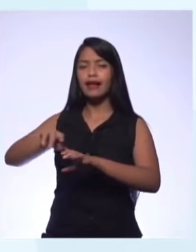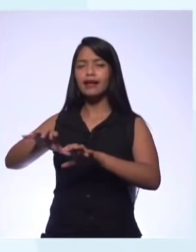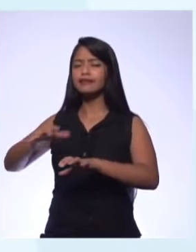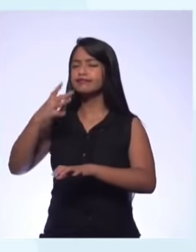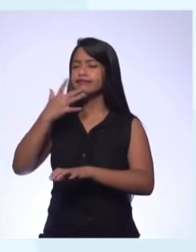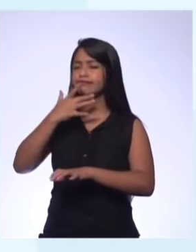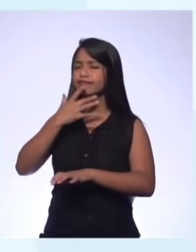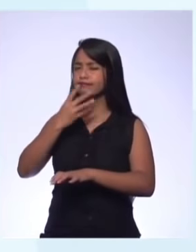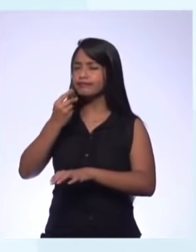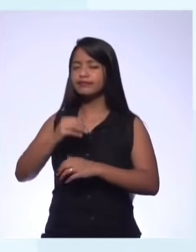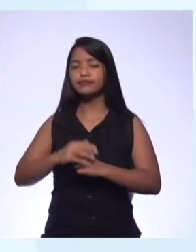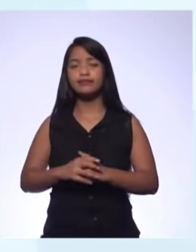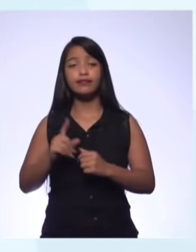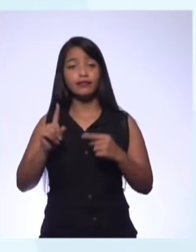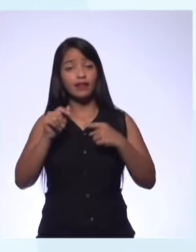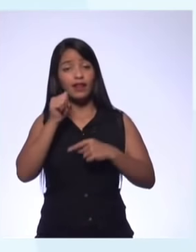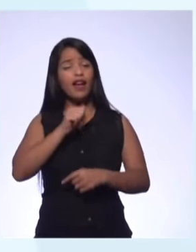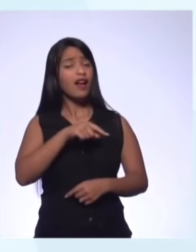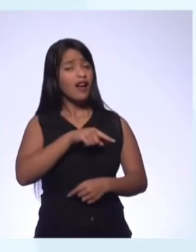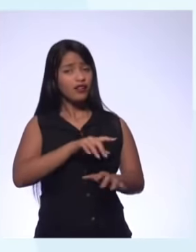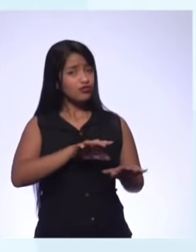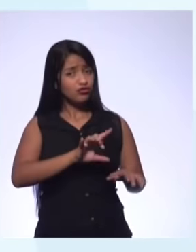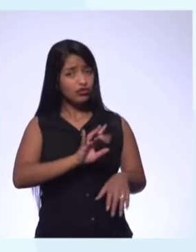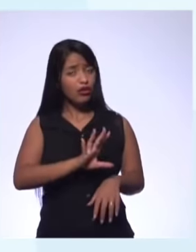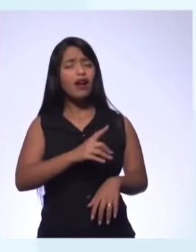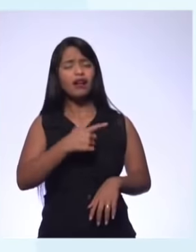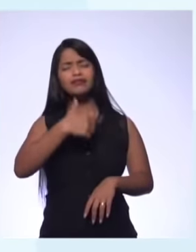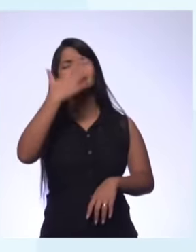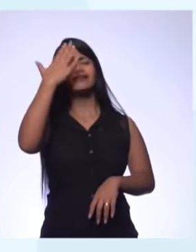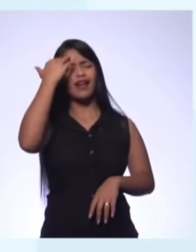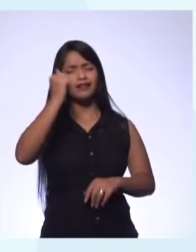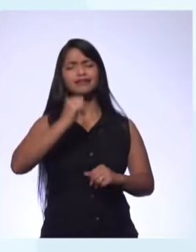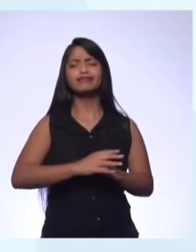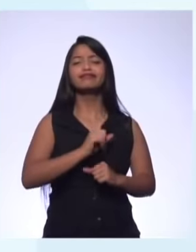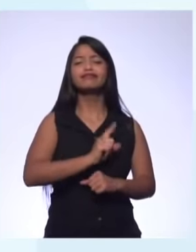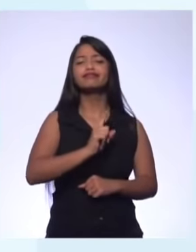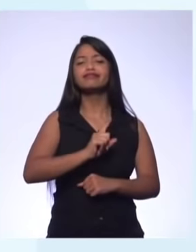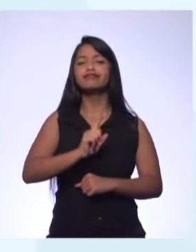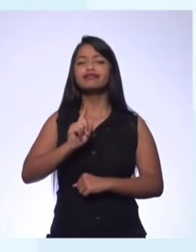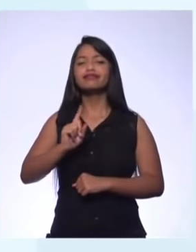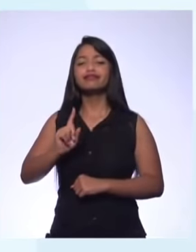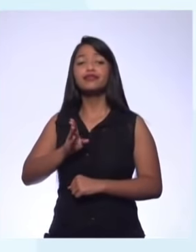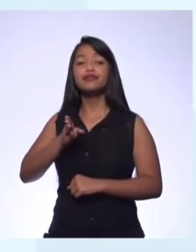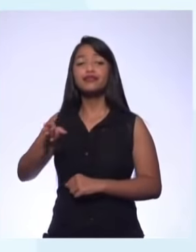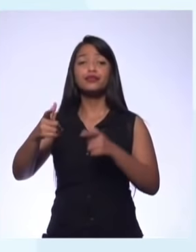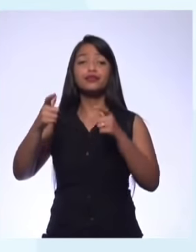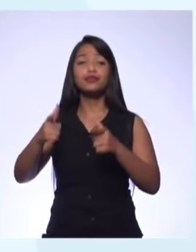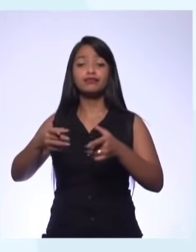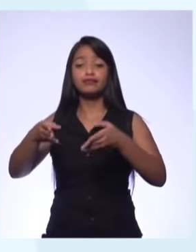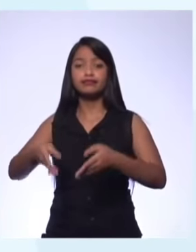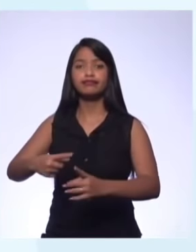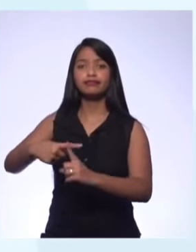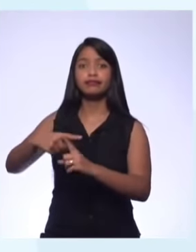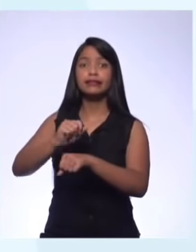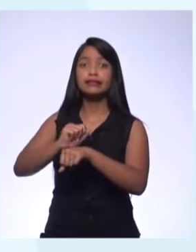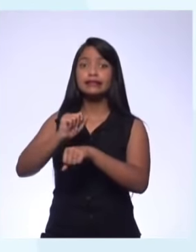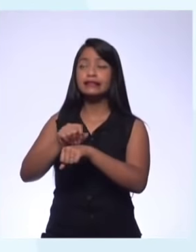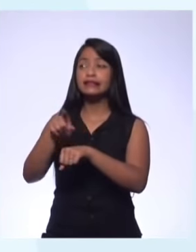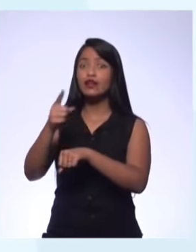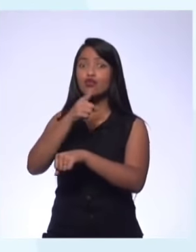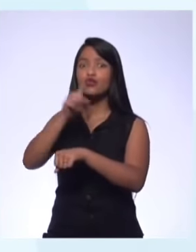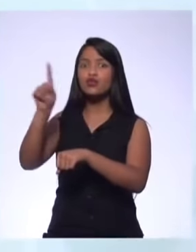Maria Angula disse que isso ela já sabia, e num piscar de olhos estava ela no cemitério esperando pela chegada do defunto mais